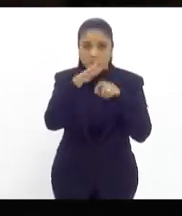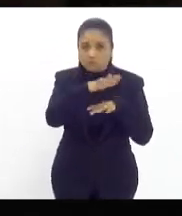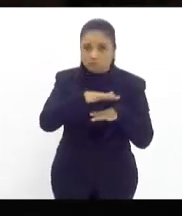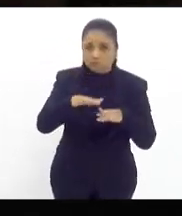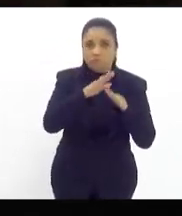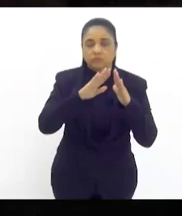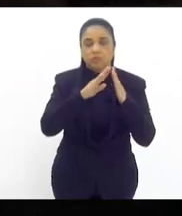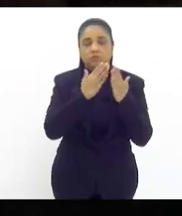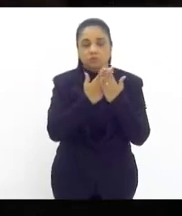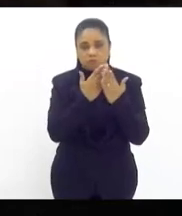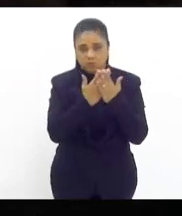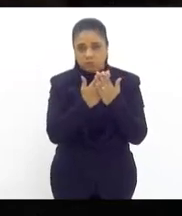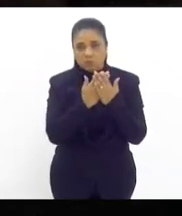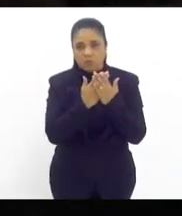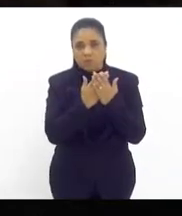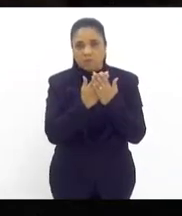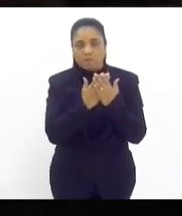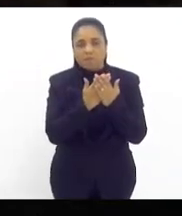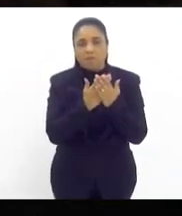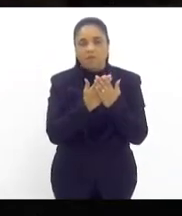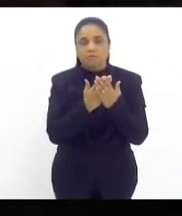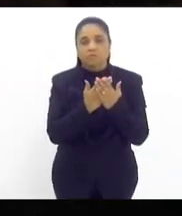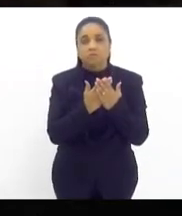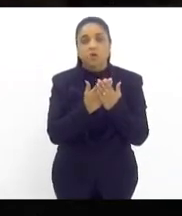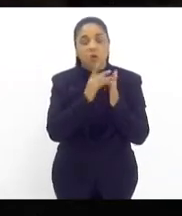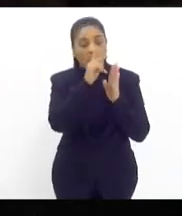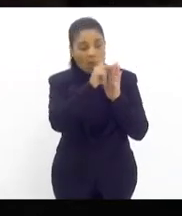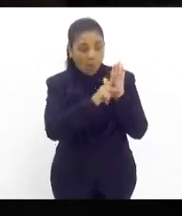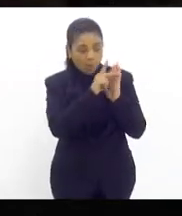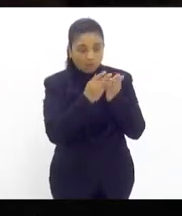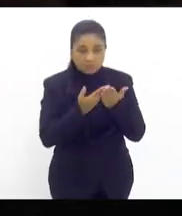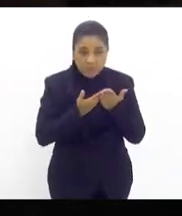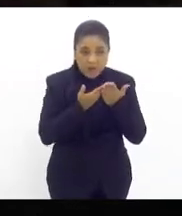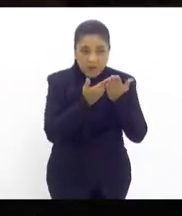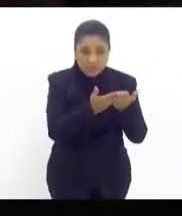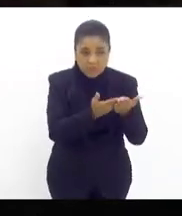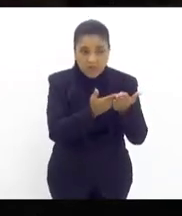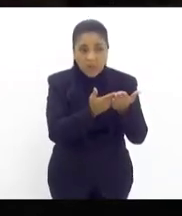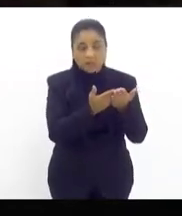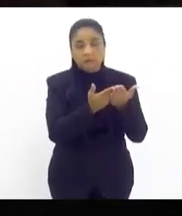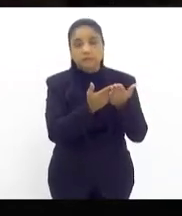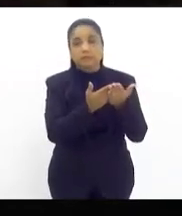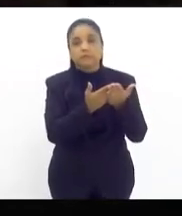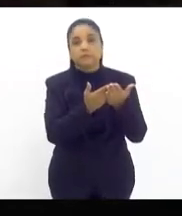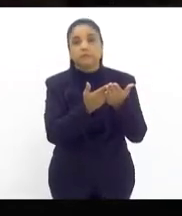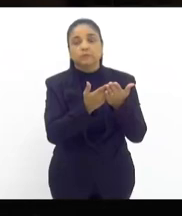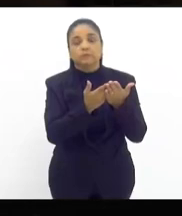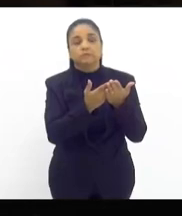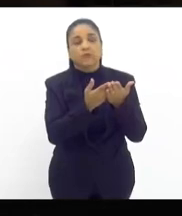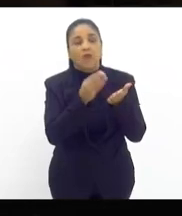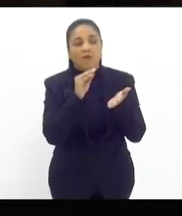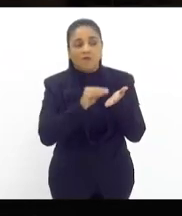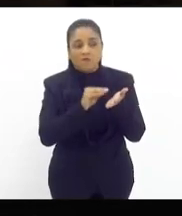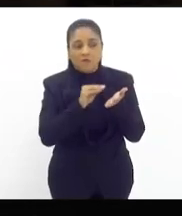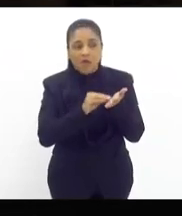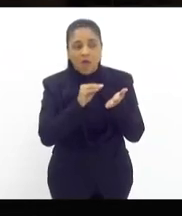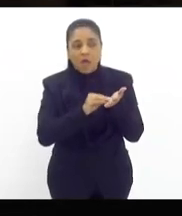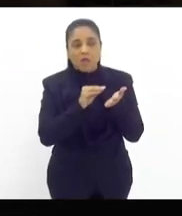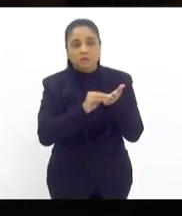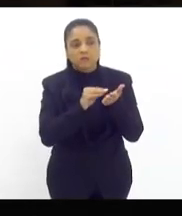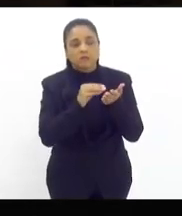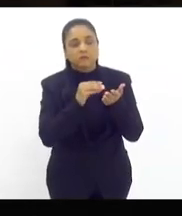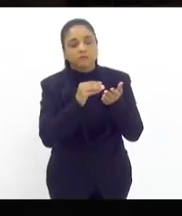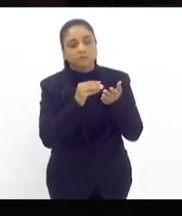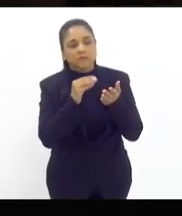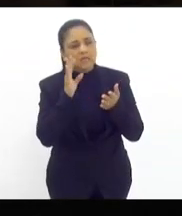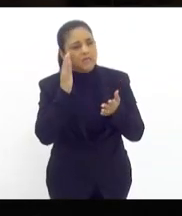escolar mas da forma como o projeto vai encaminhado as lacunas levantam muitas preocupações e é por isso que